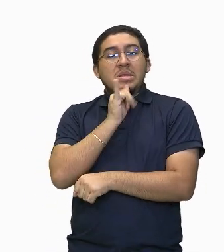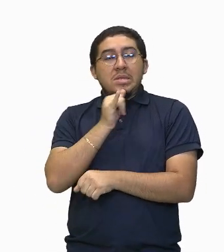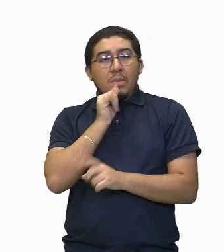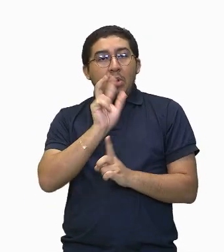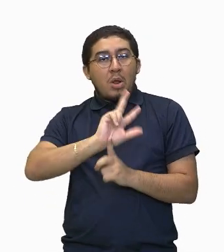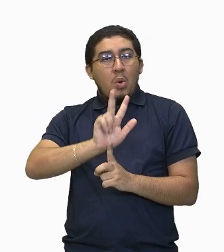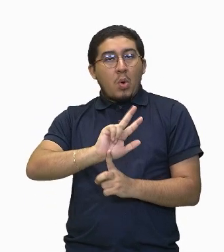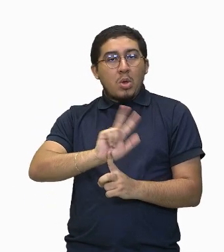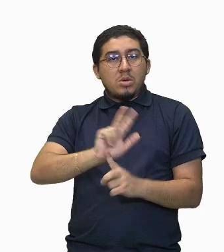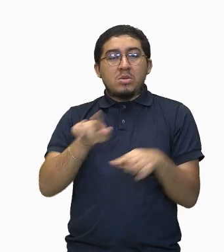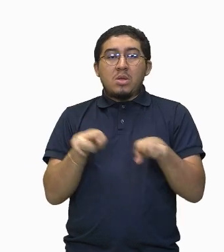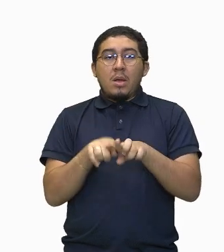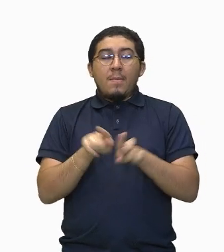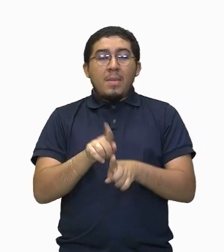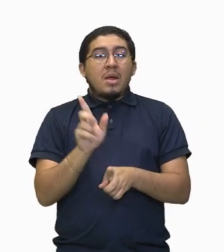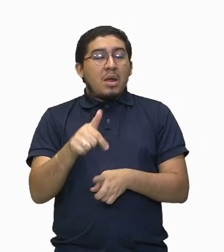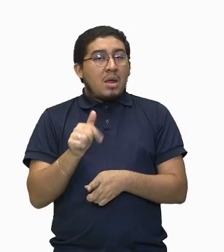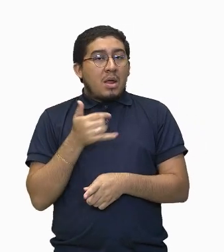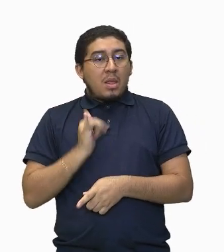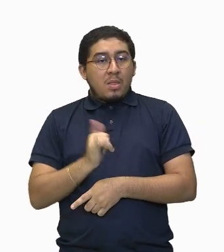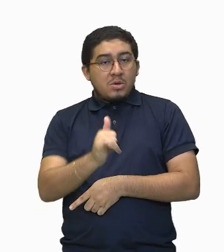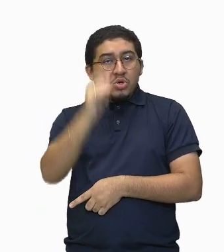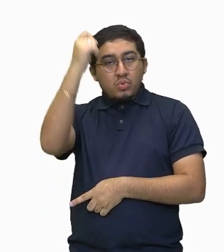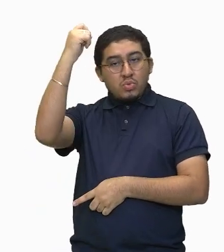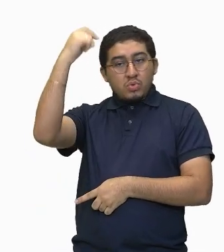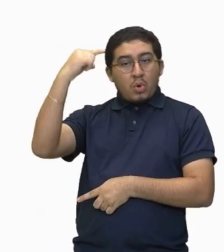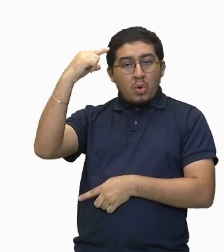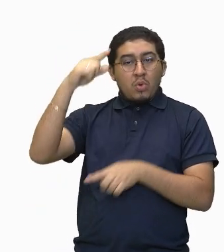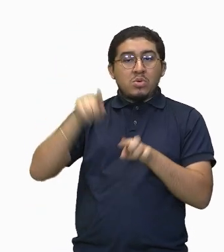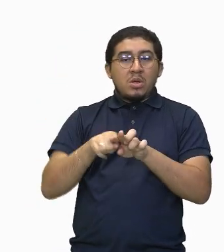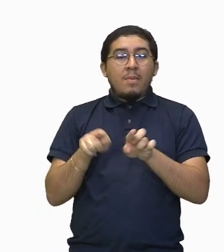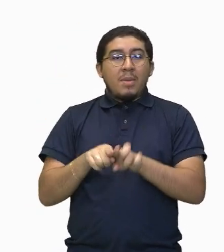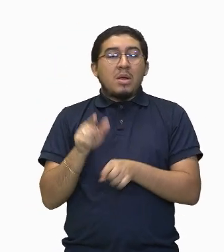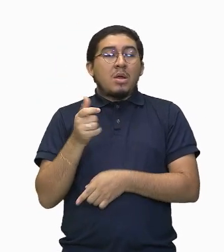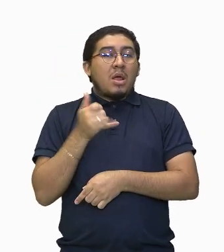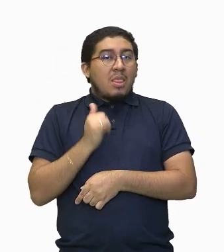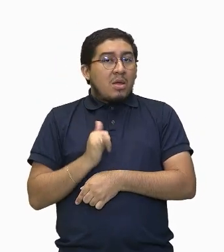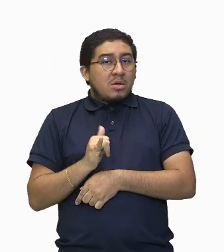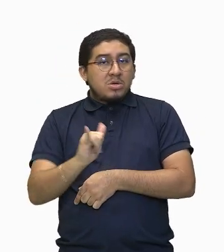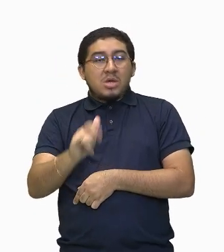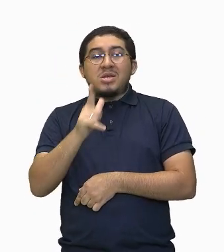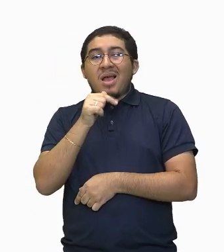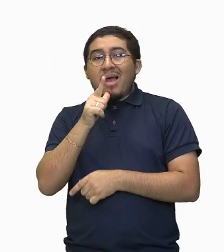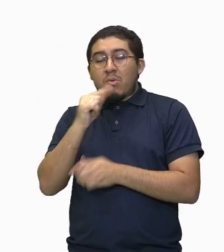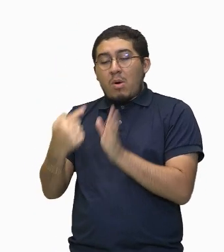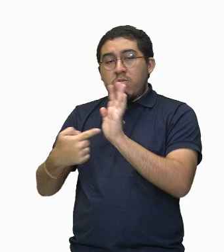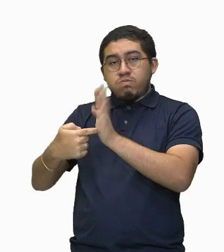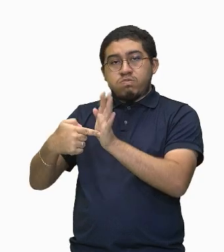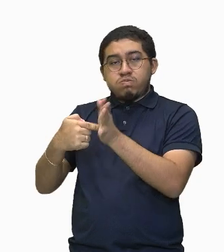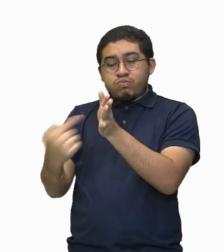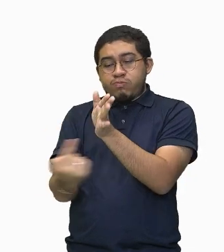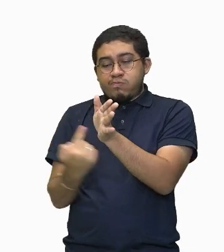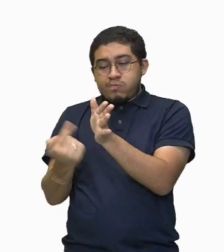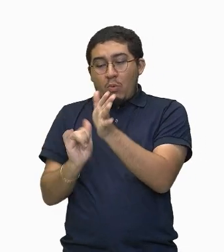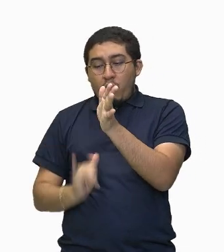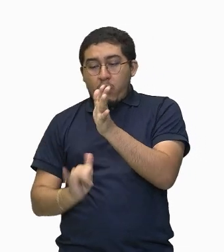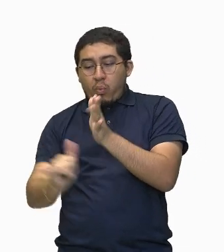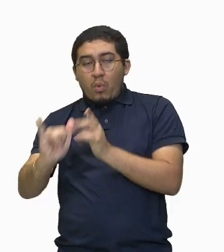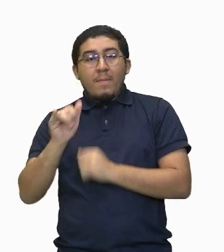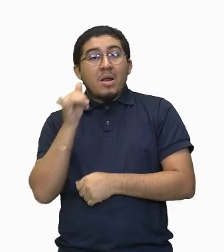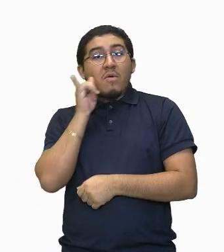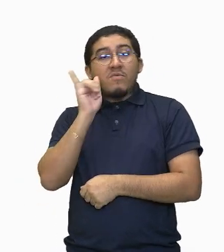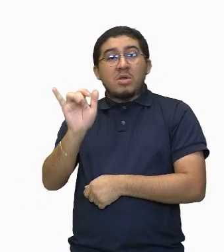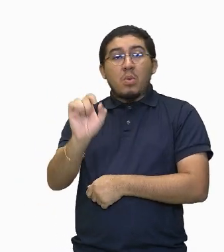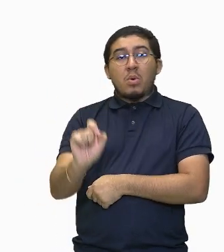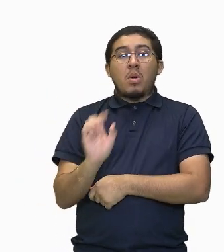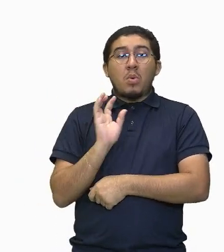eólica, energia solar, energia hidráulica. Isso tudo para evitar que ocorresse de novo